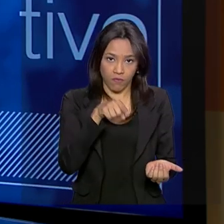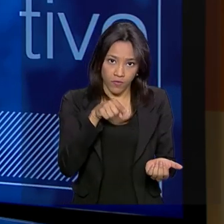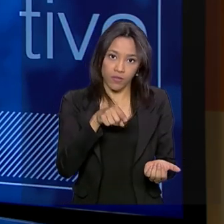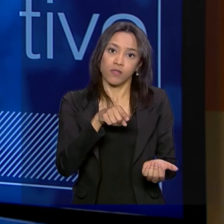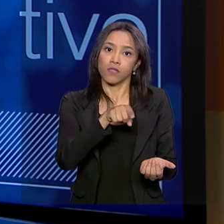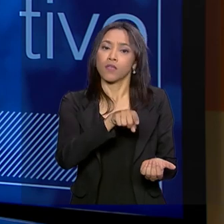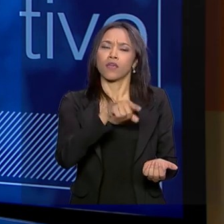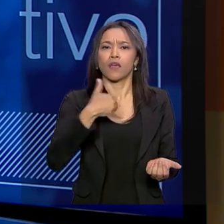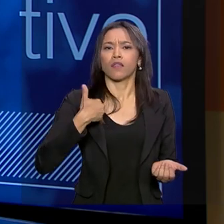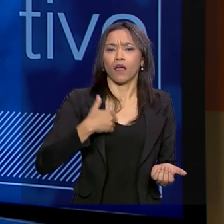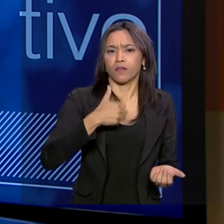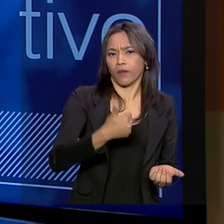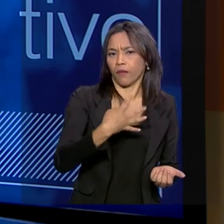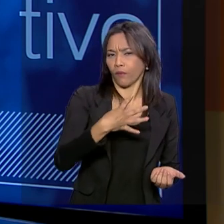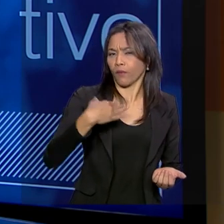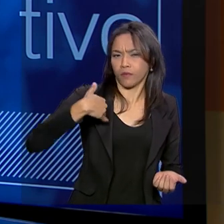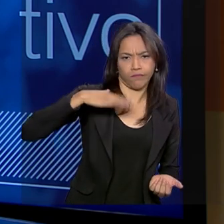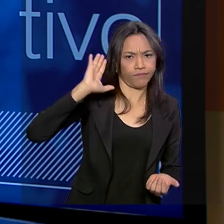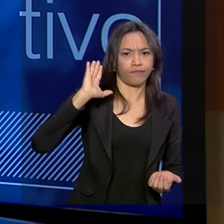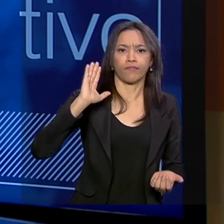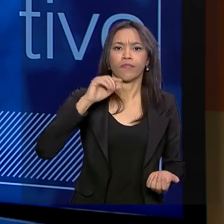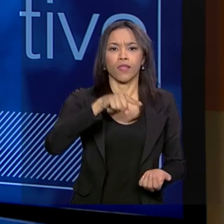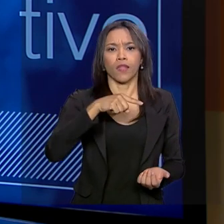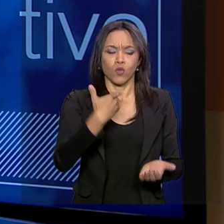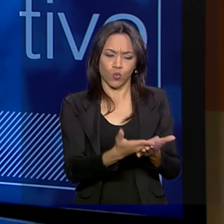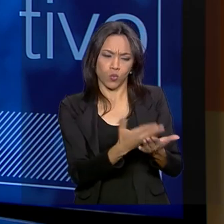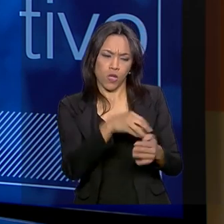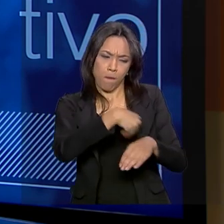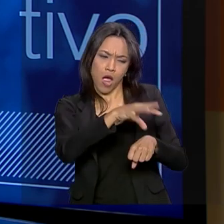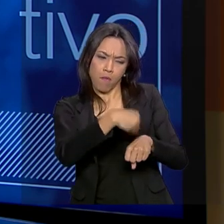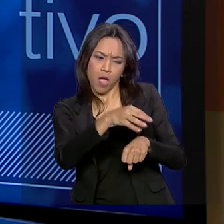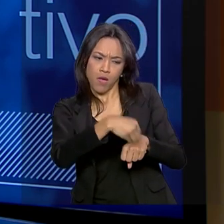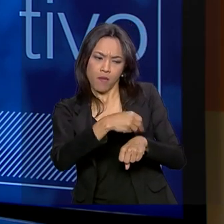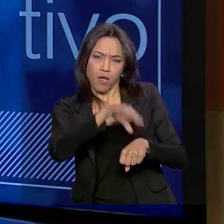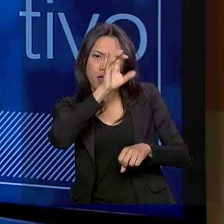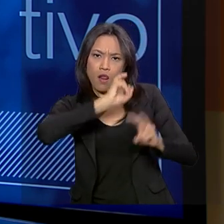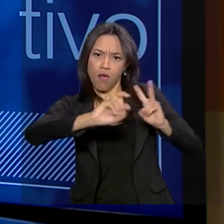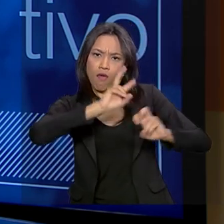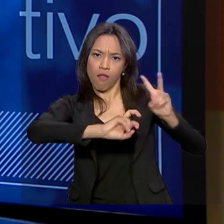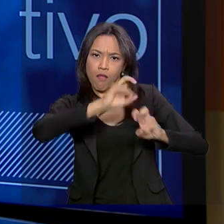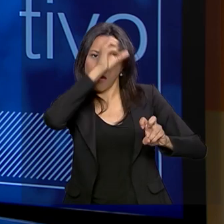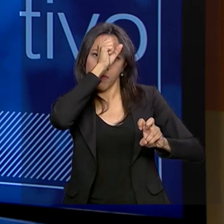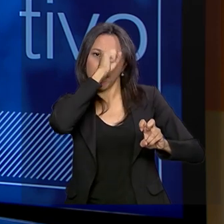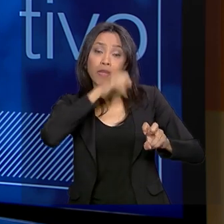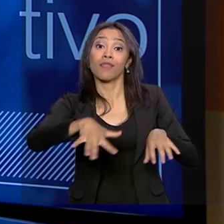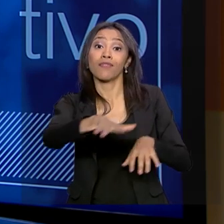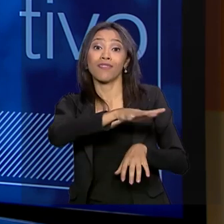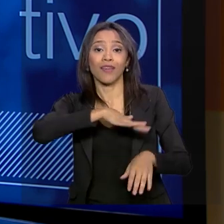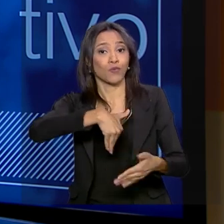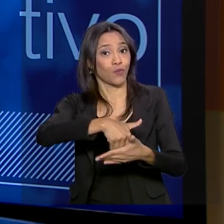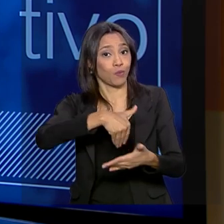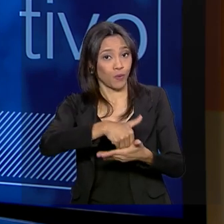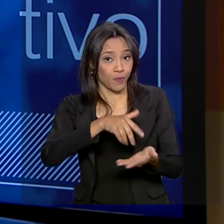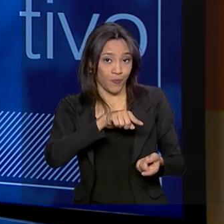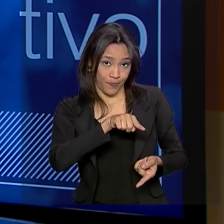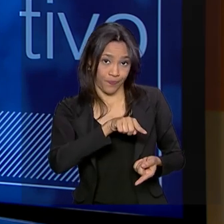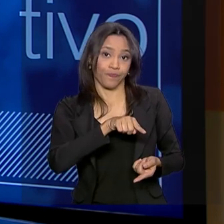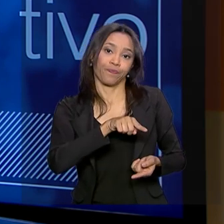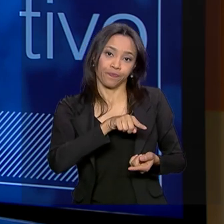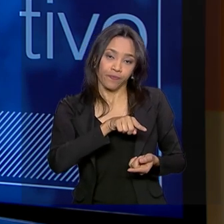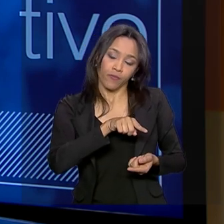que vão dos 14 anos em diante e passam pela formação do atleta na área de futebol, né?